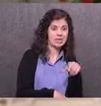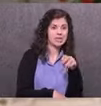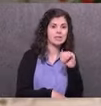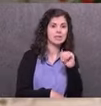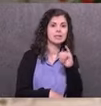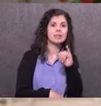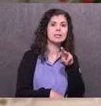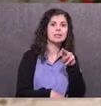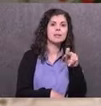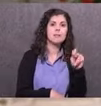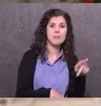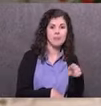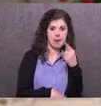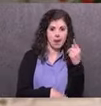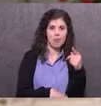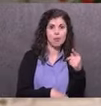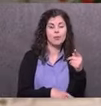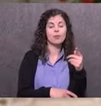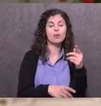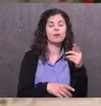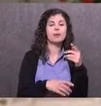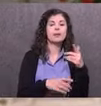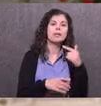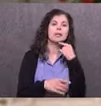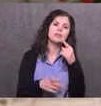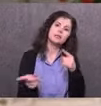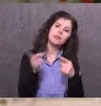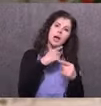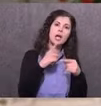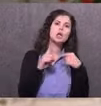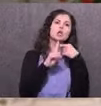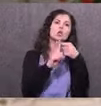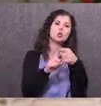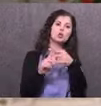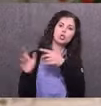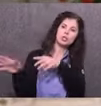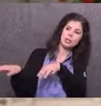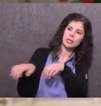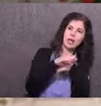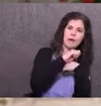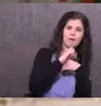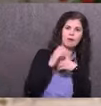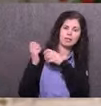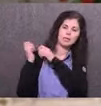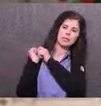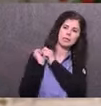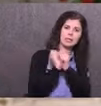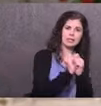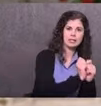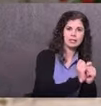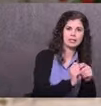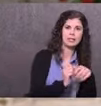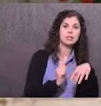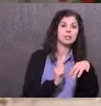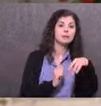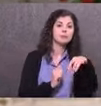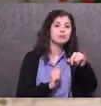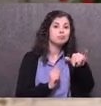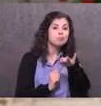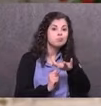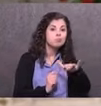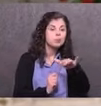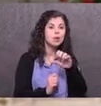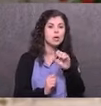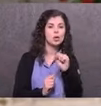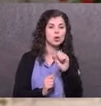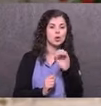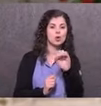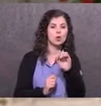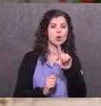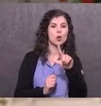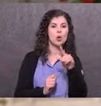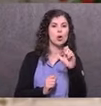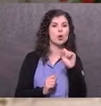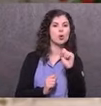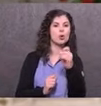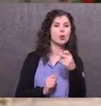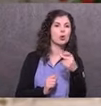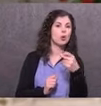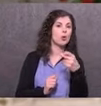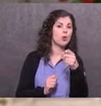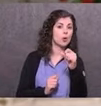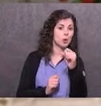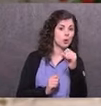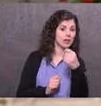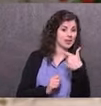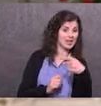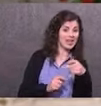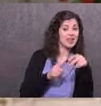para levar a cruz de Jesus. Chegados a um lugar chamado Gólgota, que quer dizer lugar do